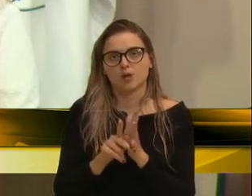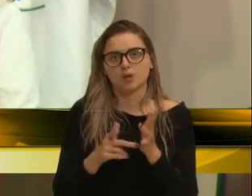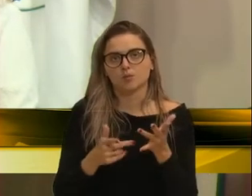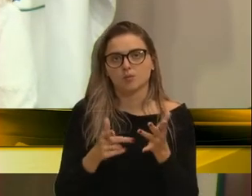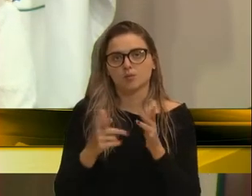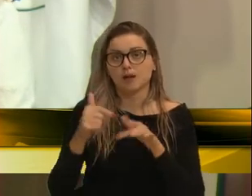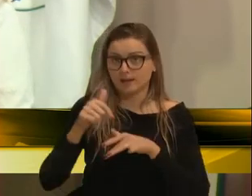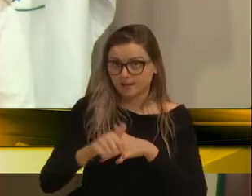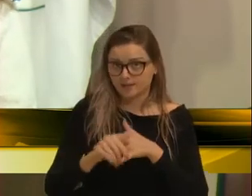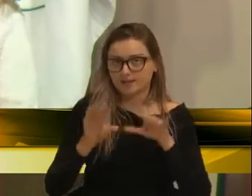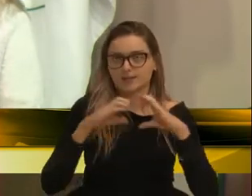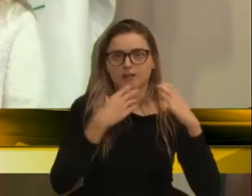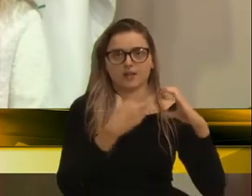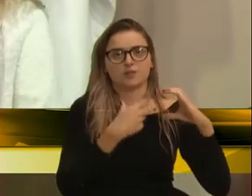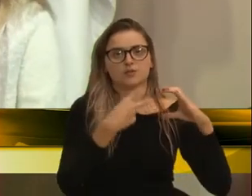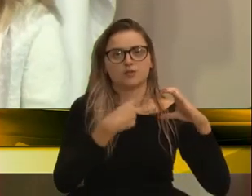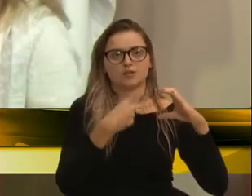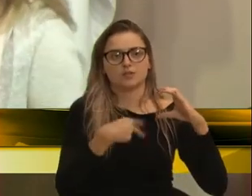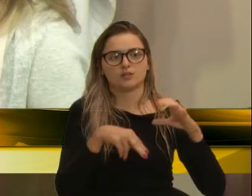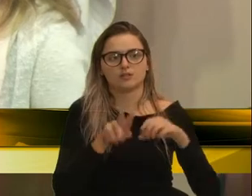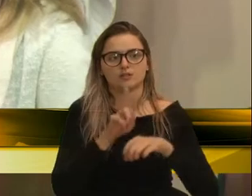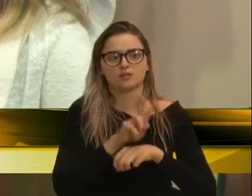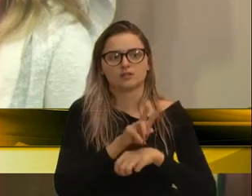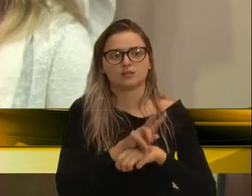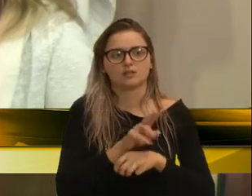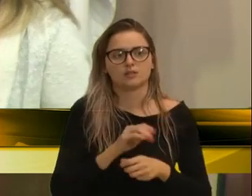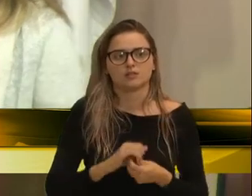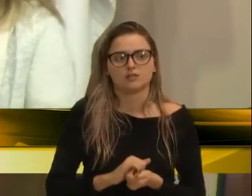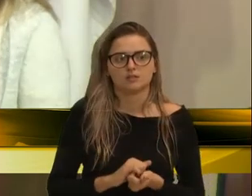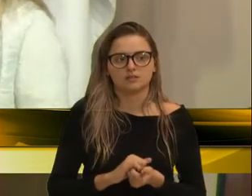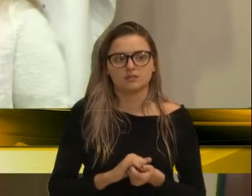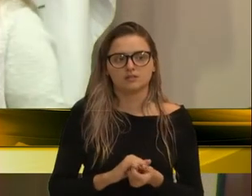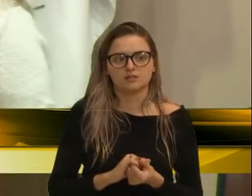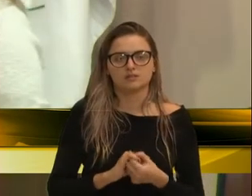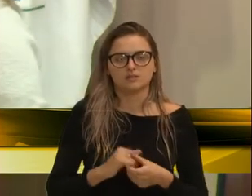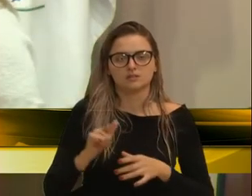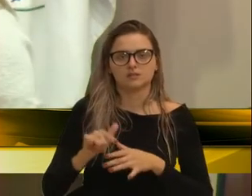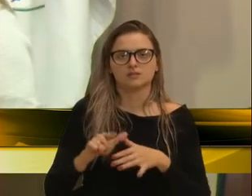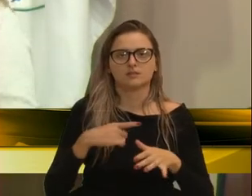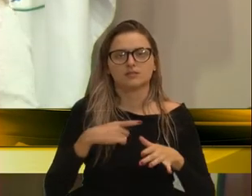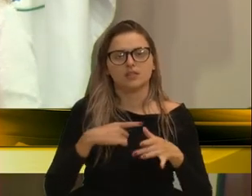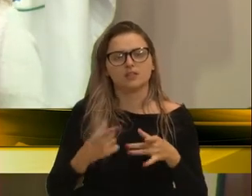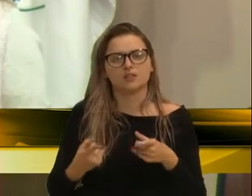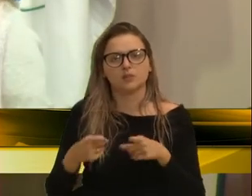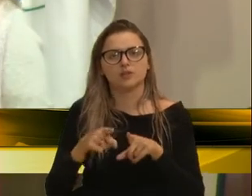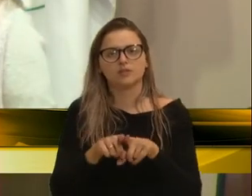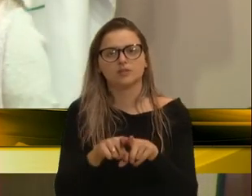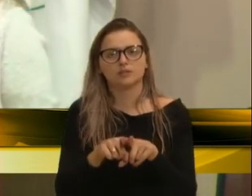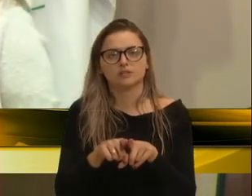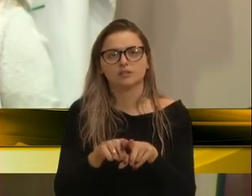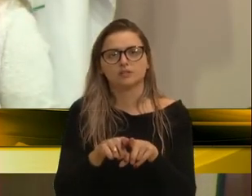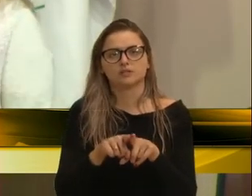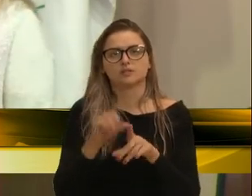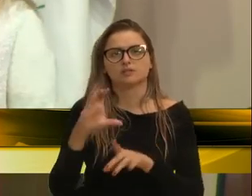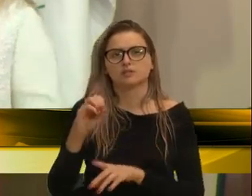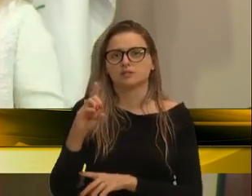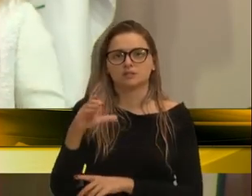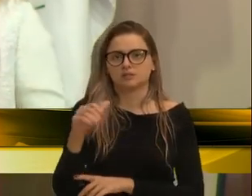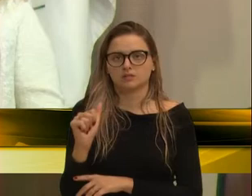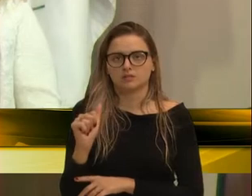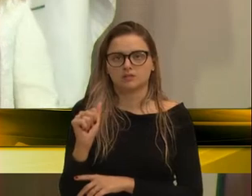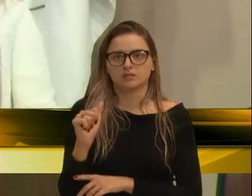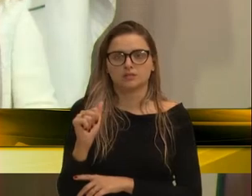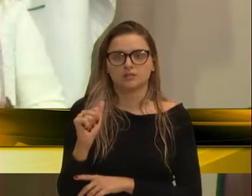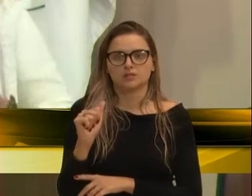isso. A nossa indicação seria uma parceria entre a Codeca,